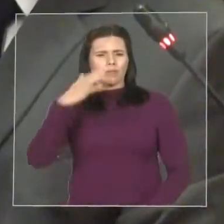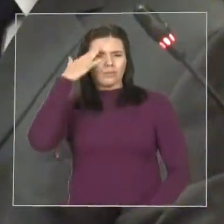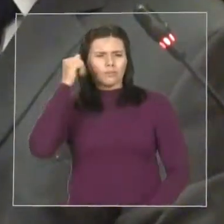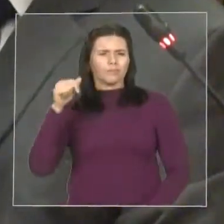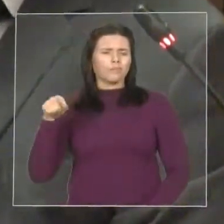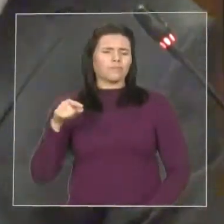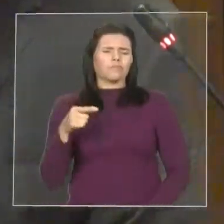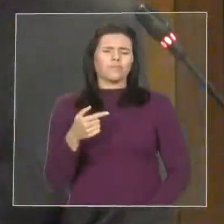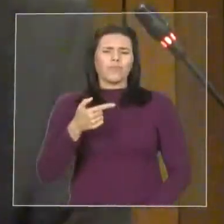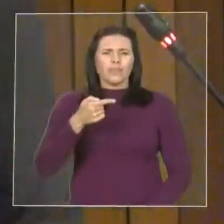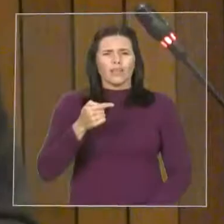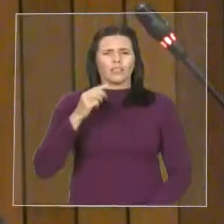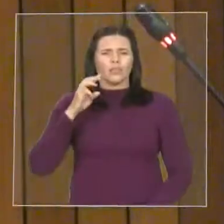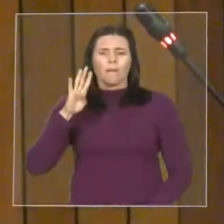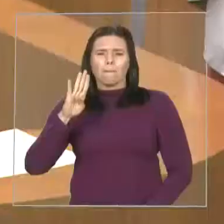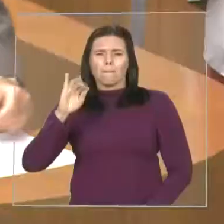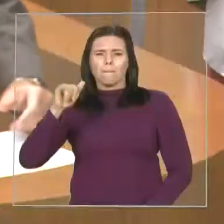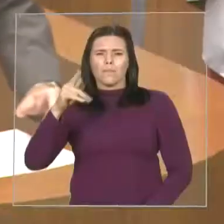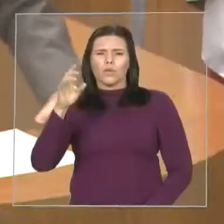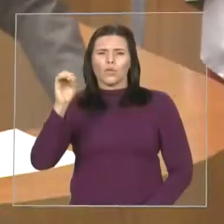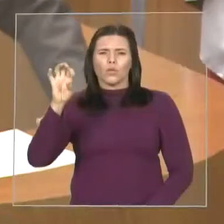Deputado Max.